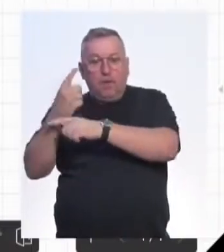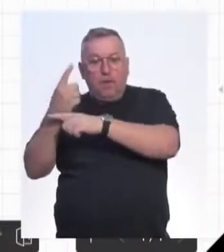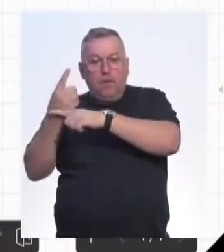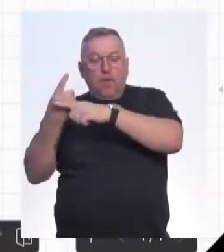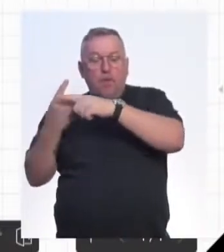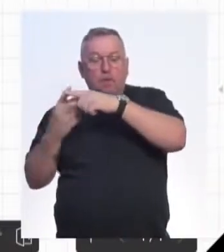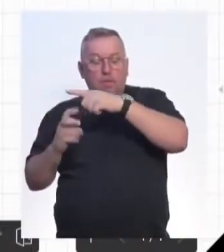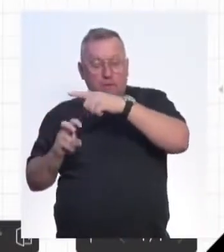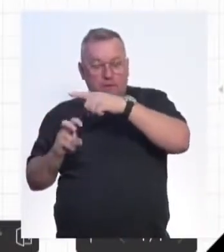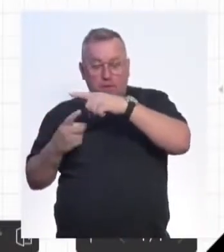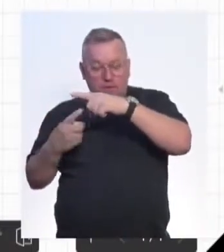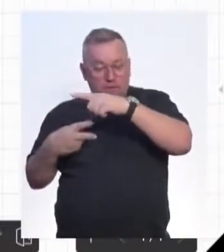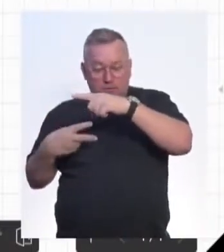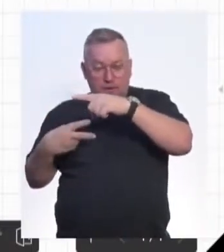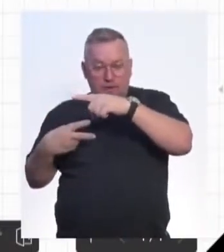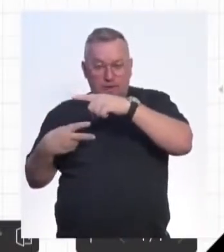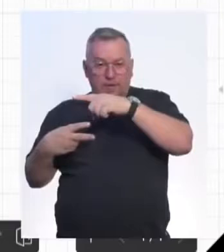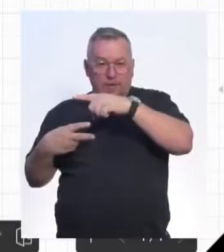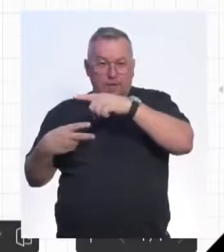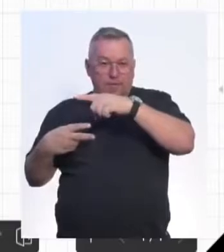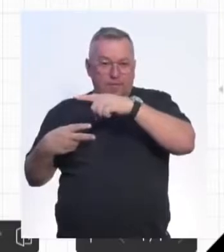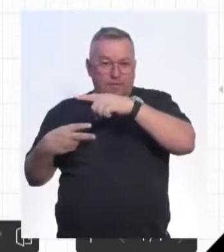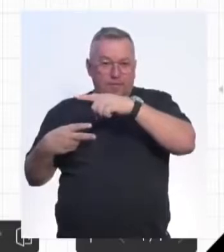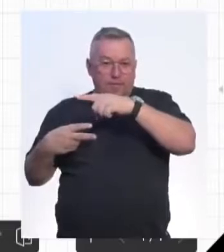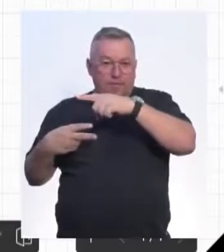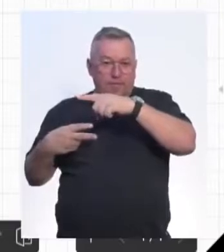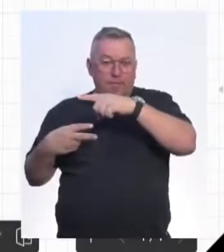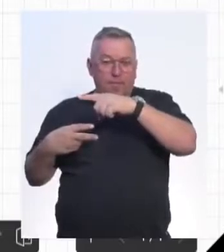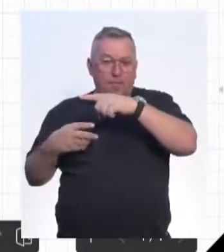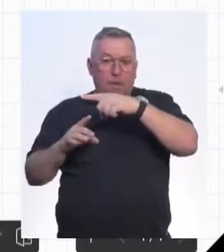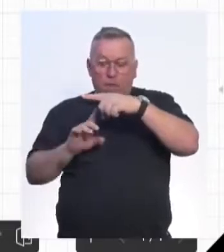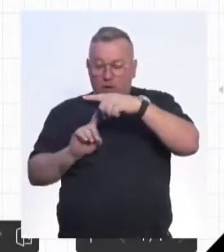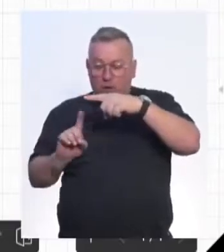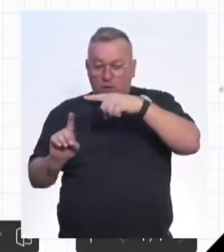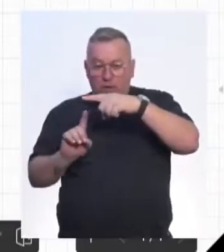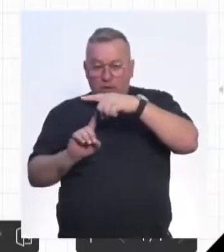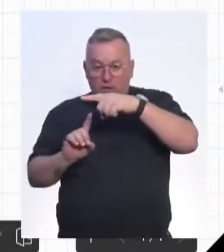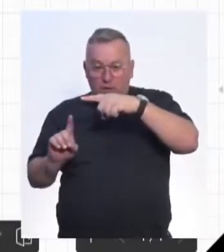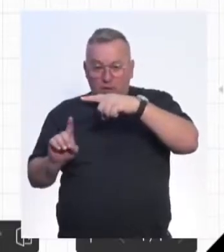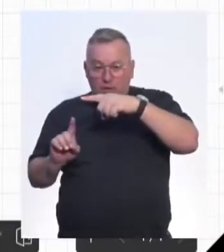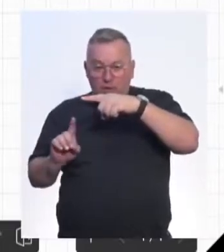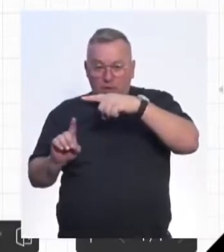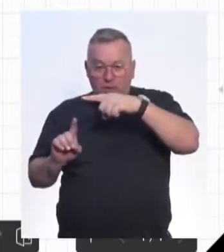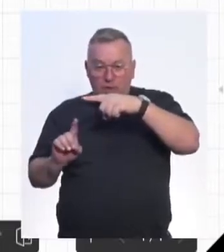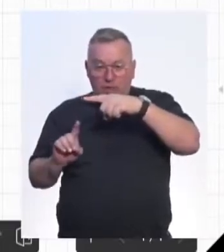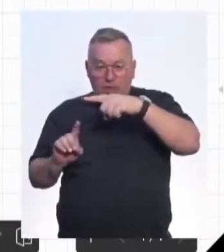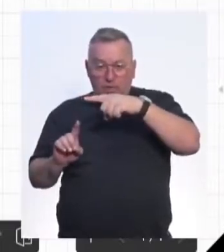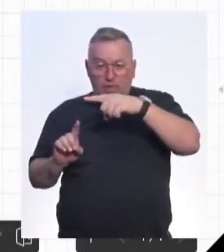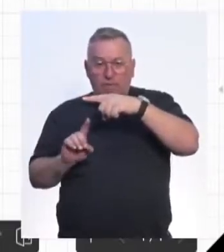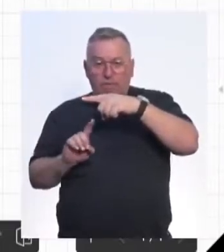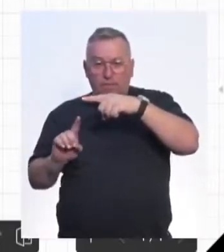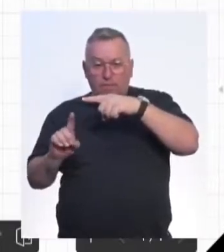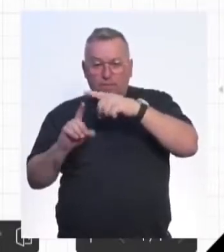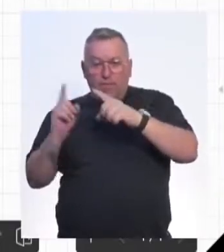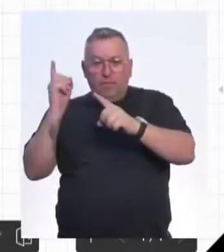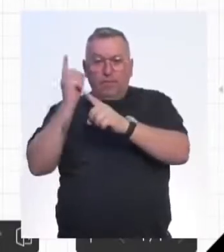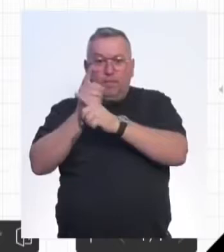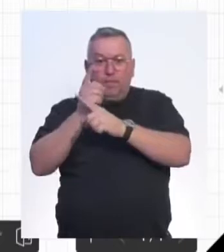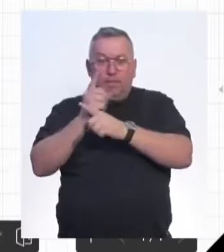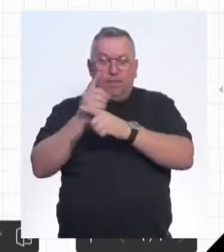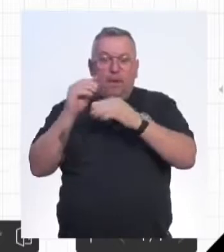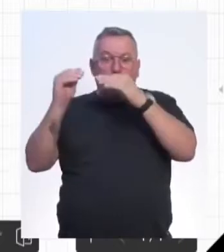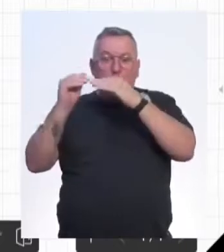isso? Isso. Beleza. Então, o denominador, todos esses aqui, ó, eu tenho que encontrar uma